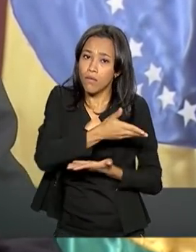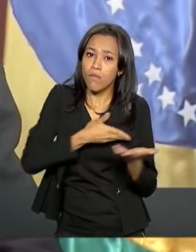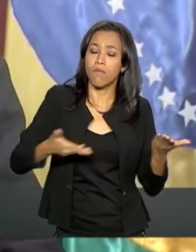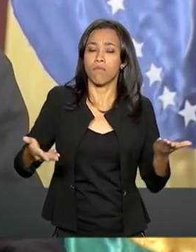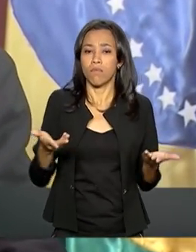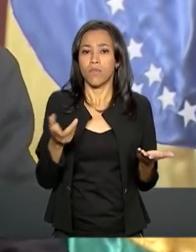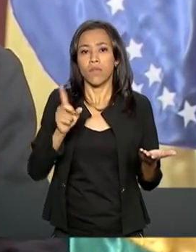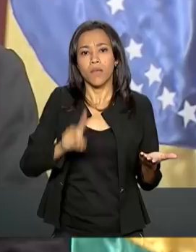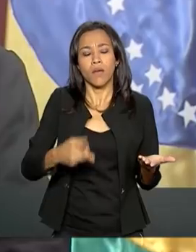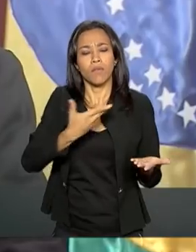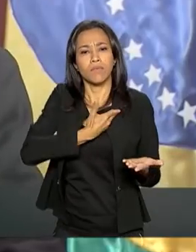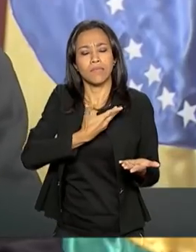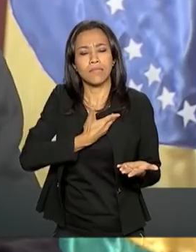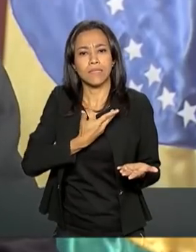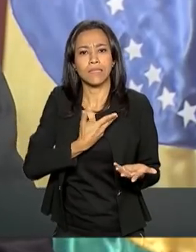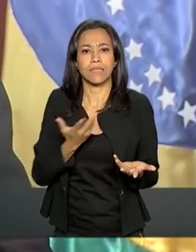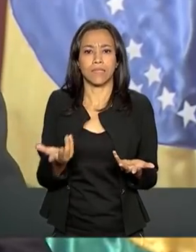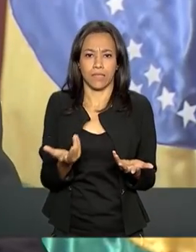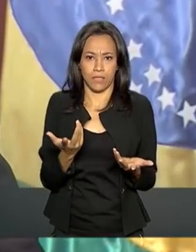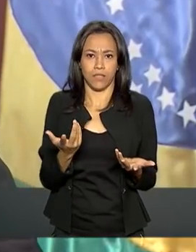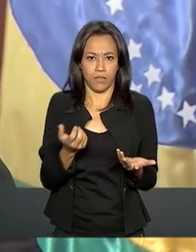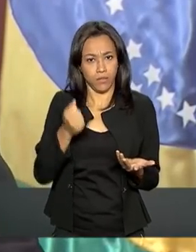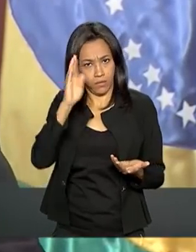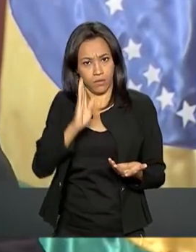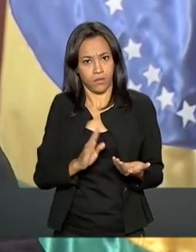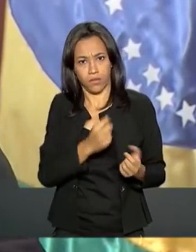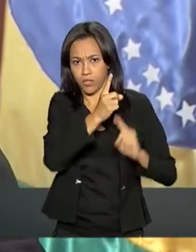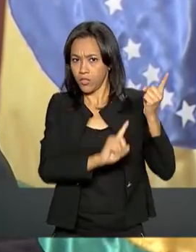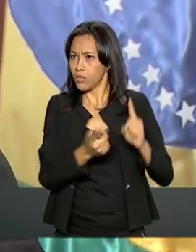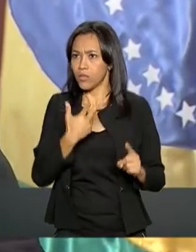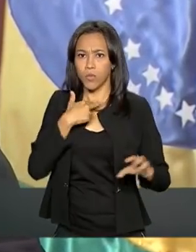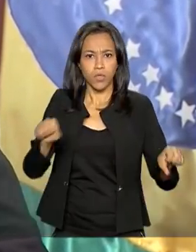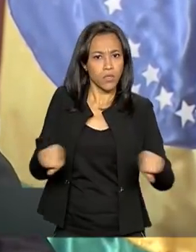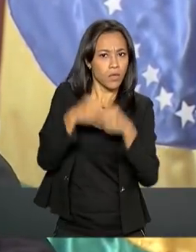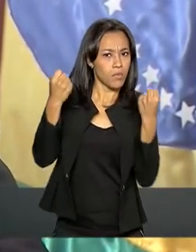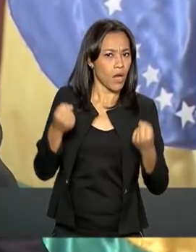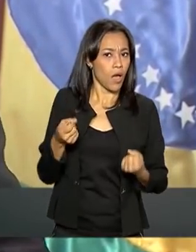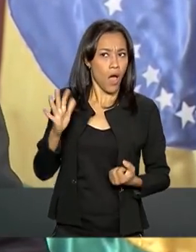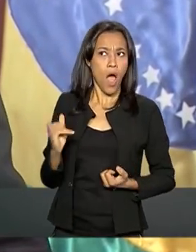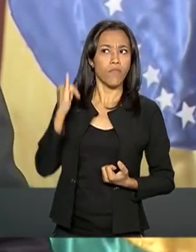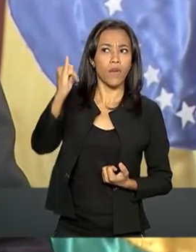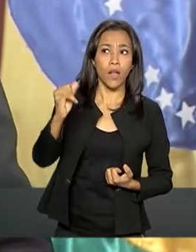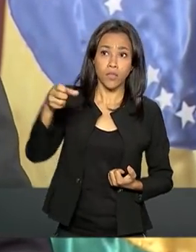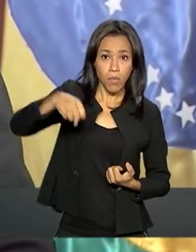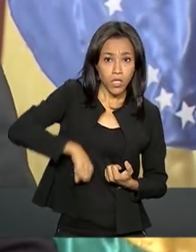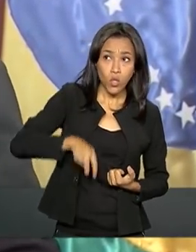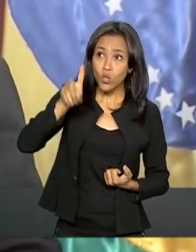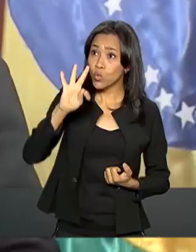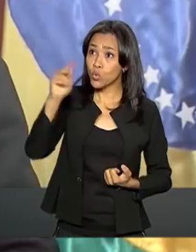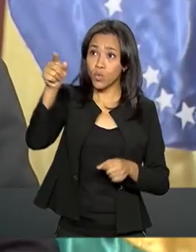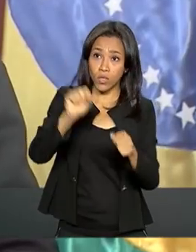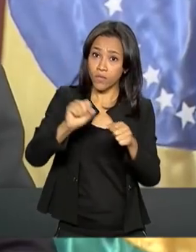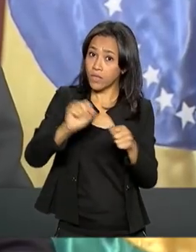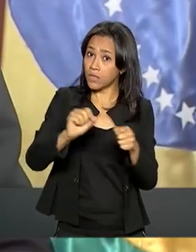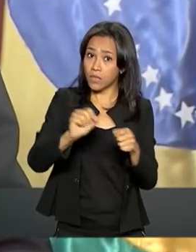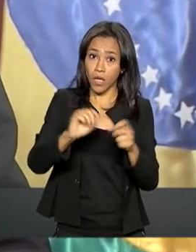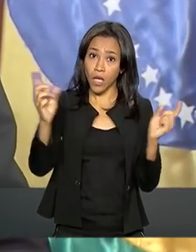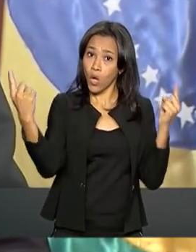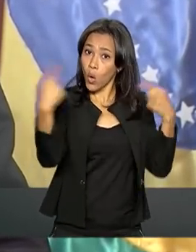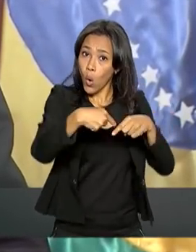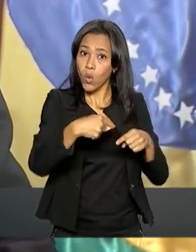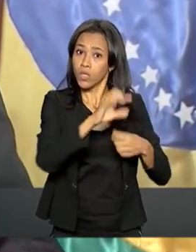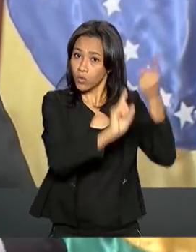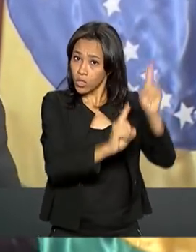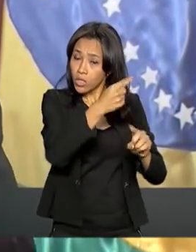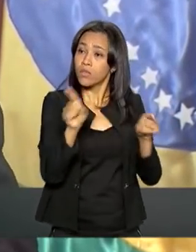É uma amizade que não se pode quebrar. E, portanto, quero que saiba, senhor embaixador, que tudo que o senhor fizer para o Chile está fazendo